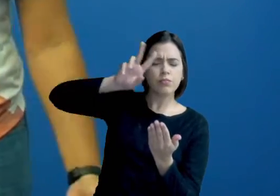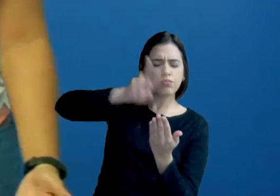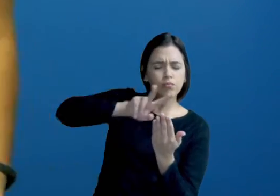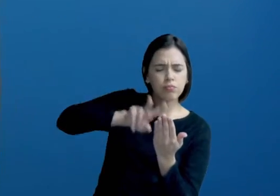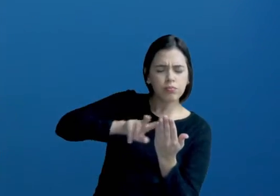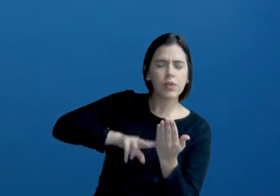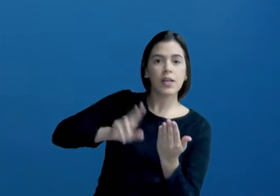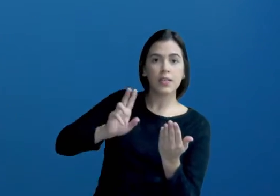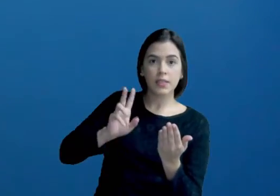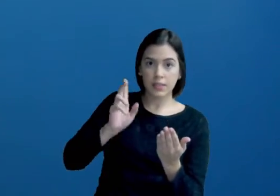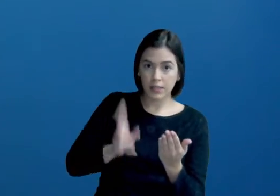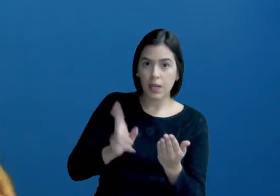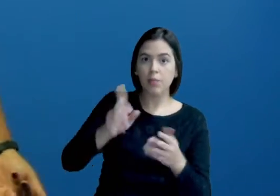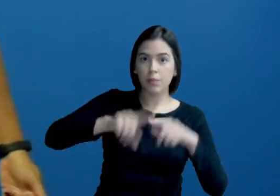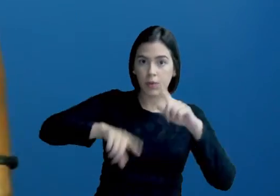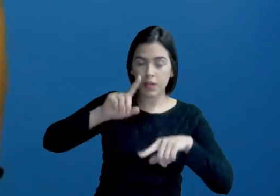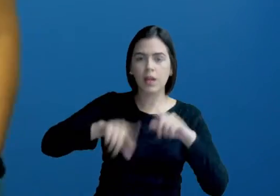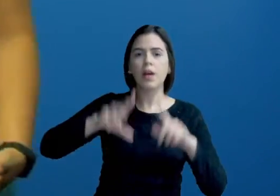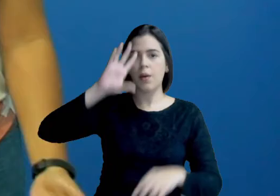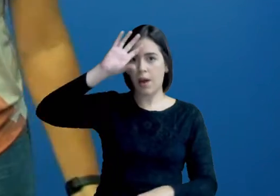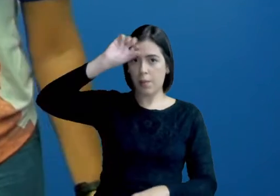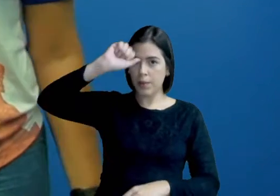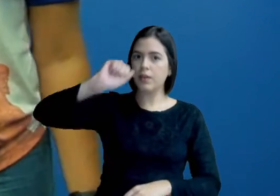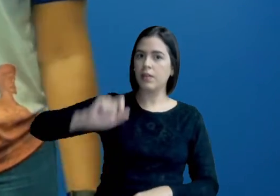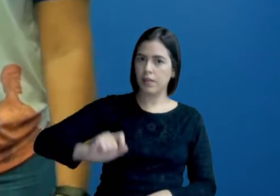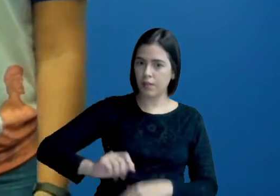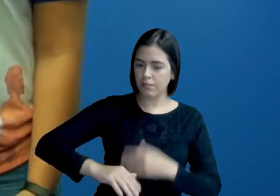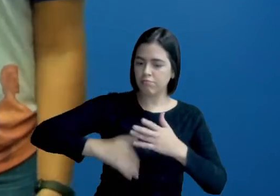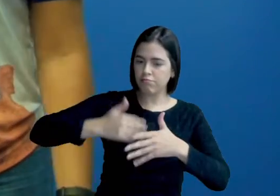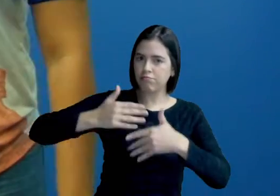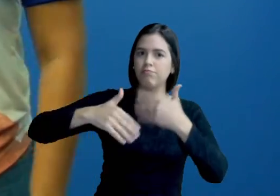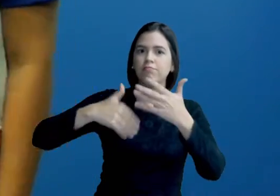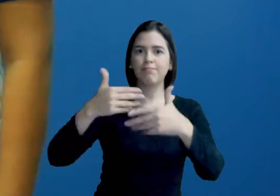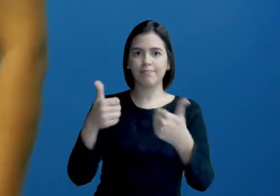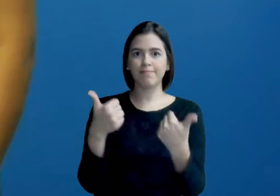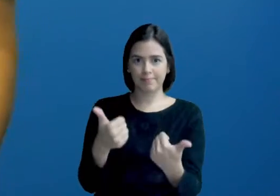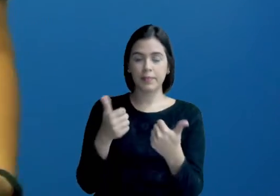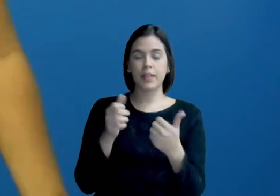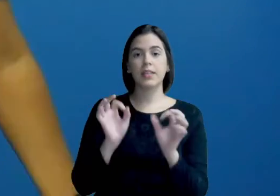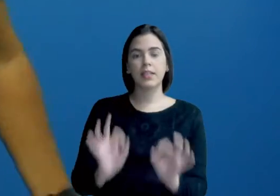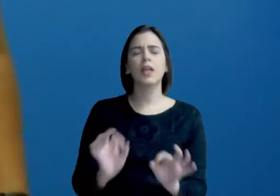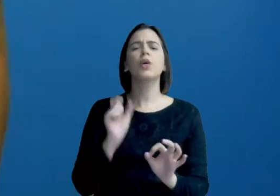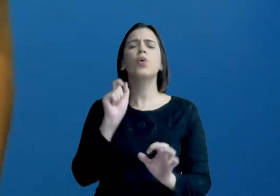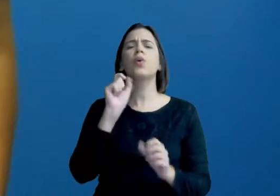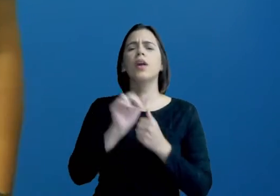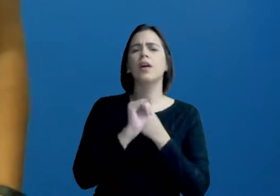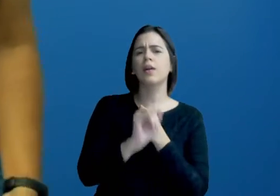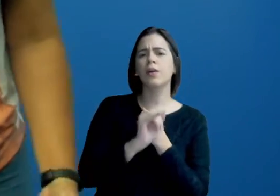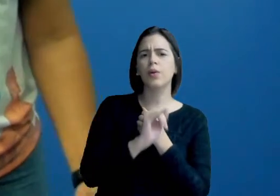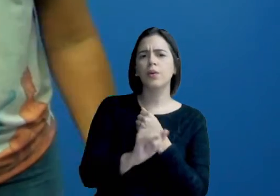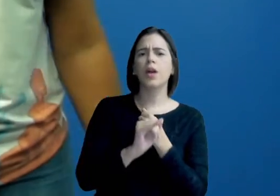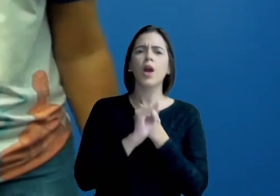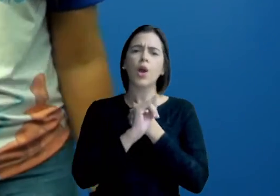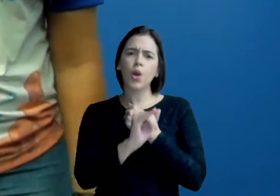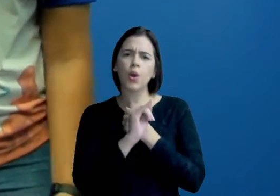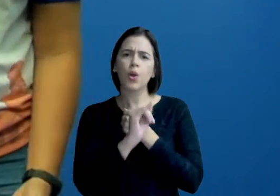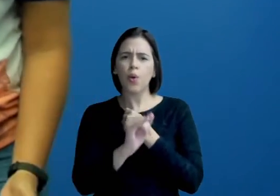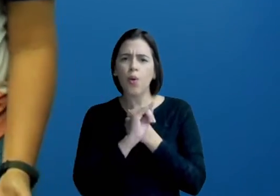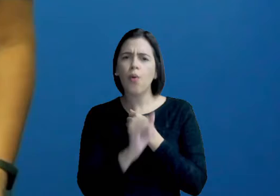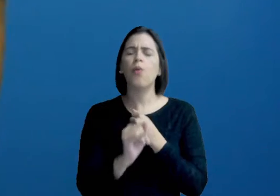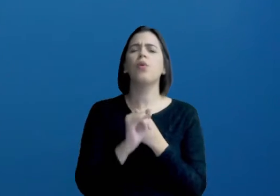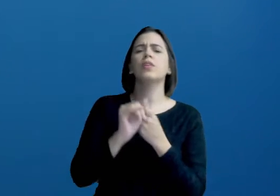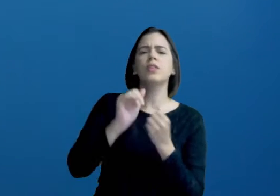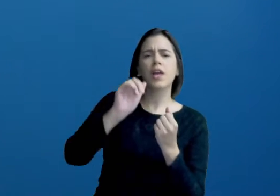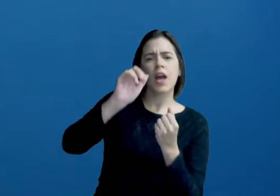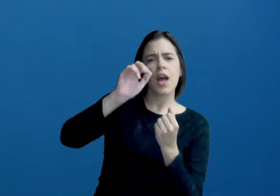sempre o material para que vocês possam aprender cada vez mais, certo? O que é crônica? Crônica é um tipo